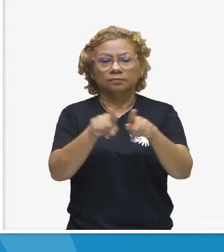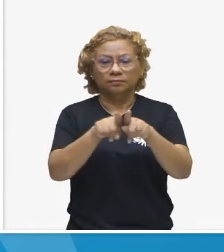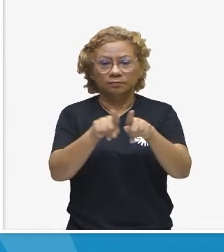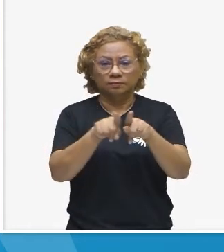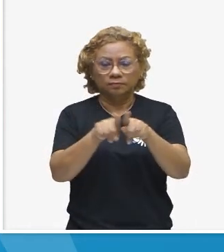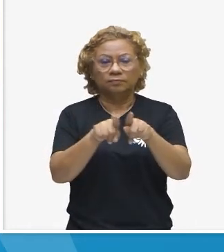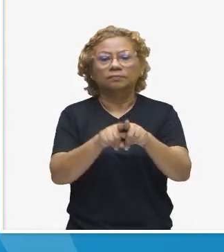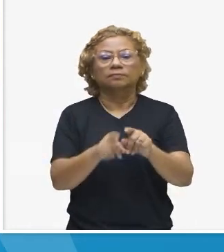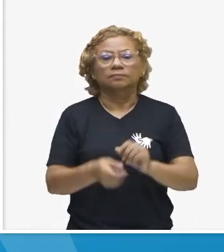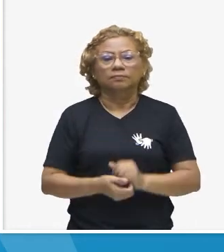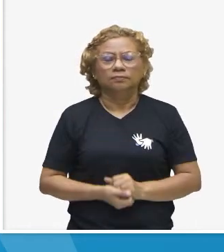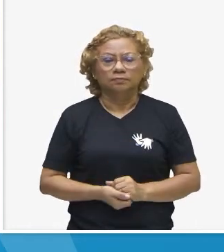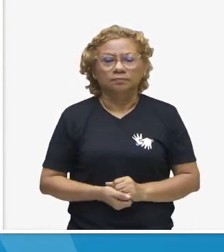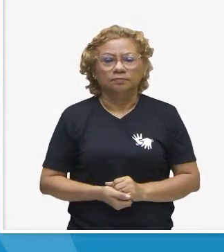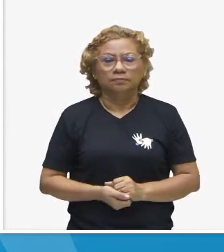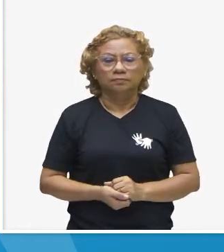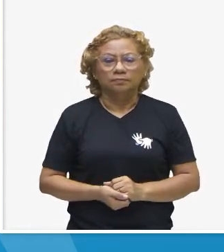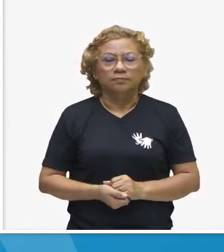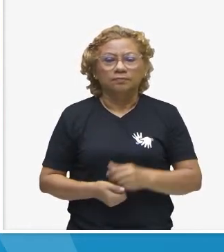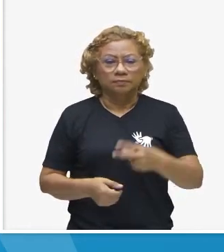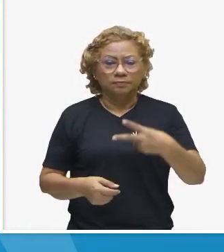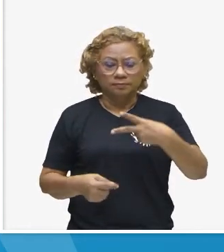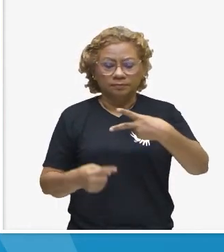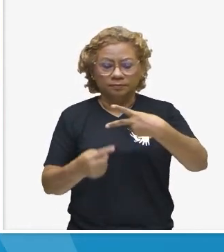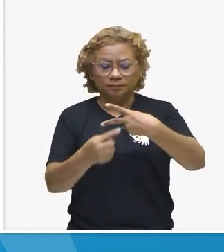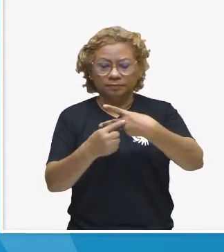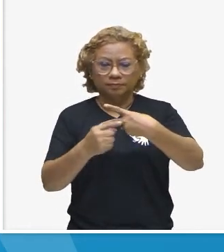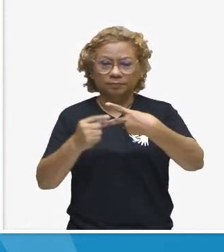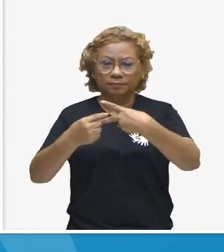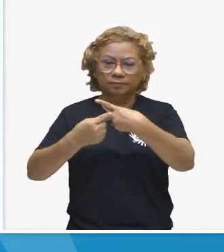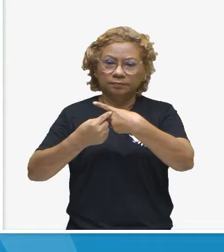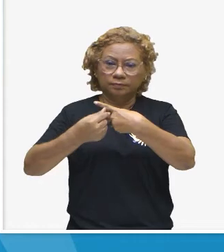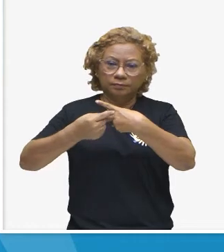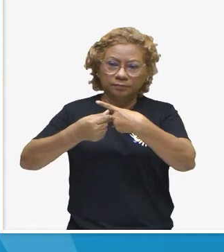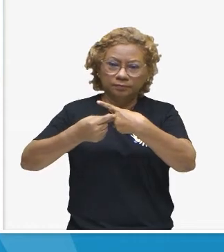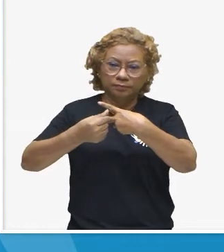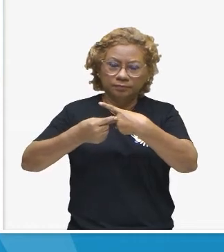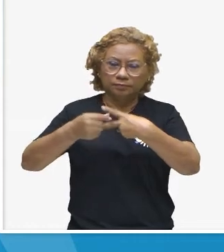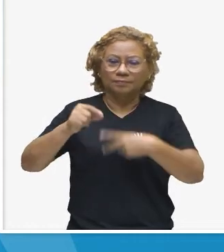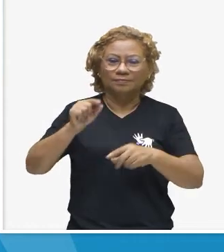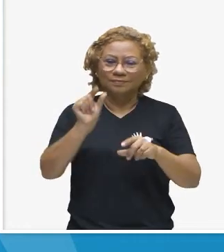está o parafuso da tesoura, é o vértice.